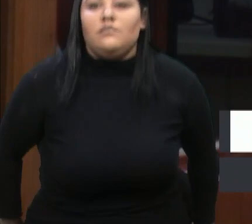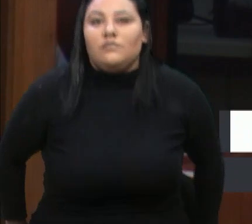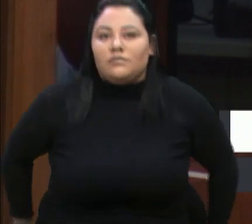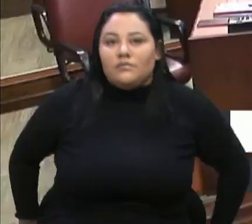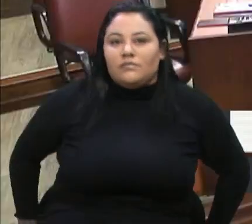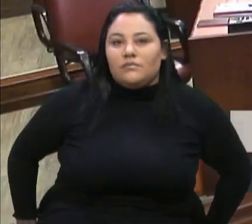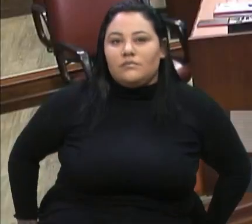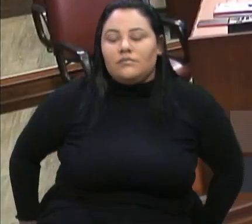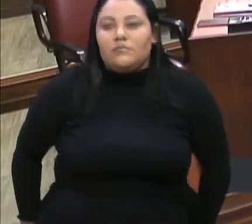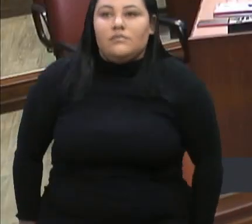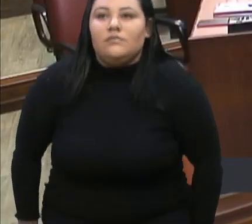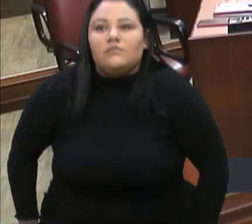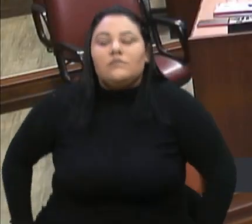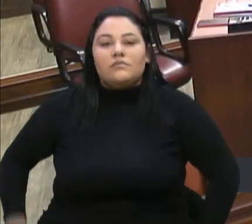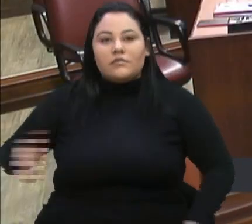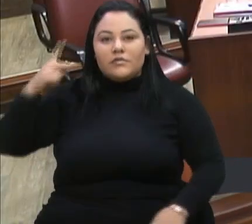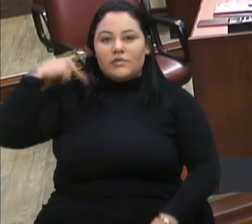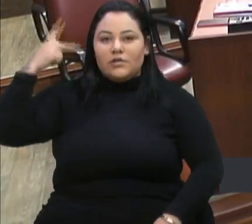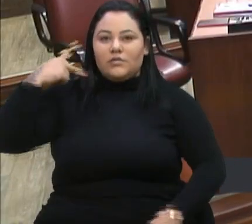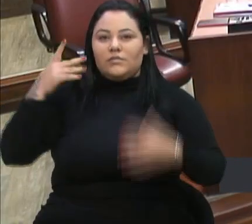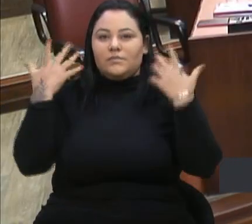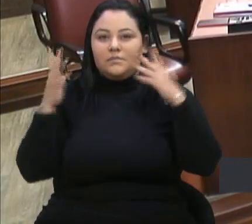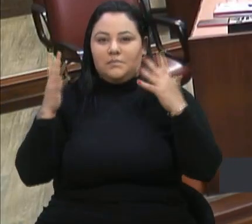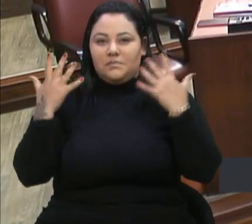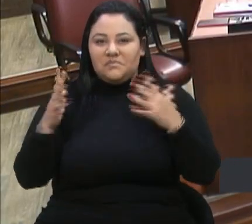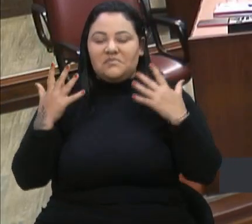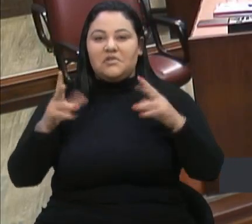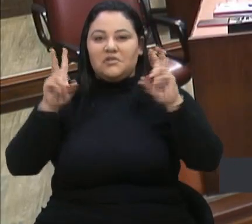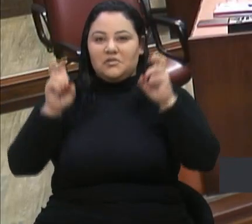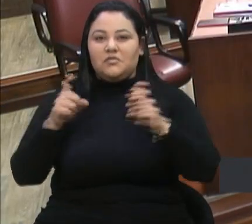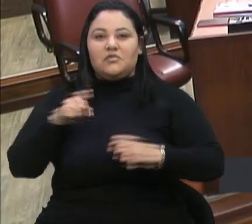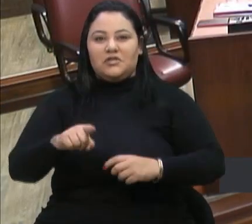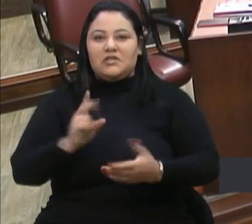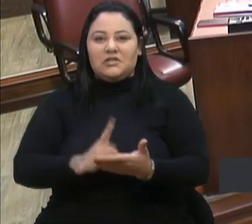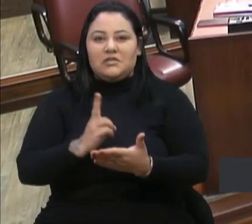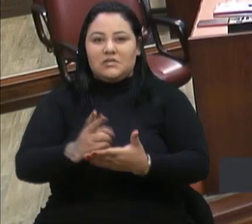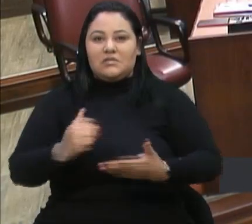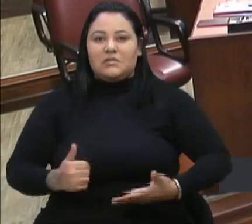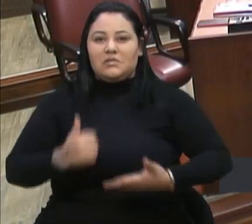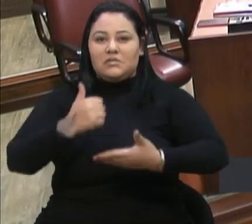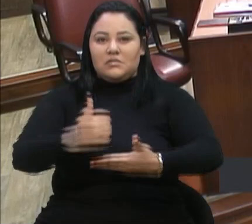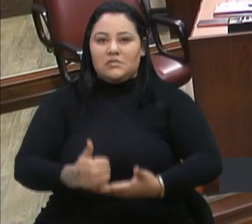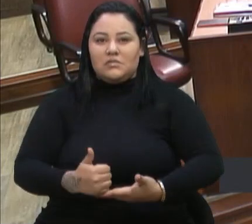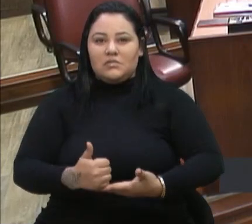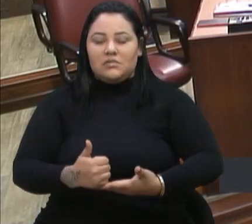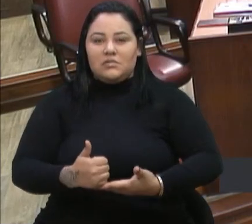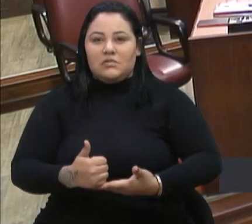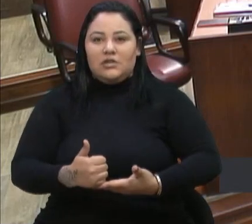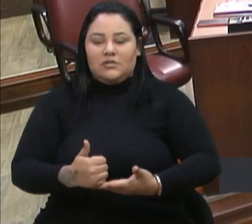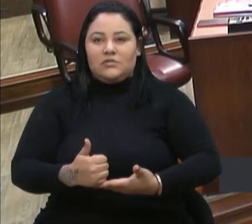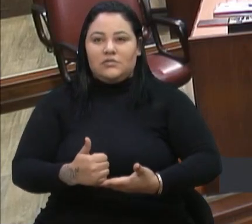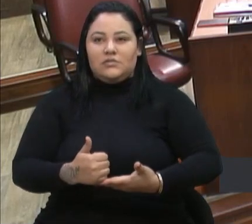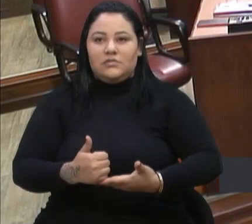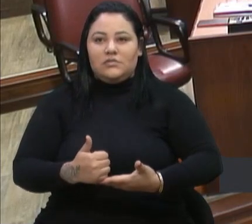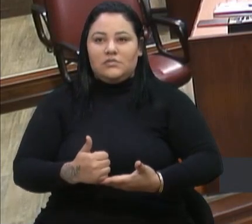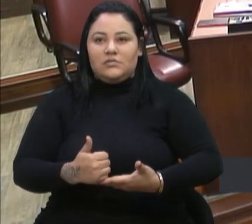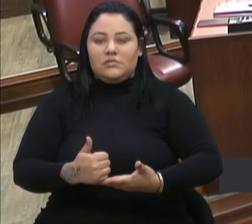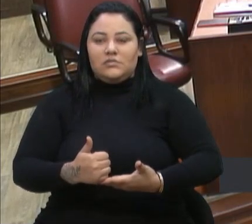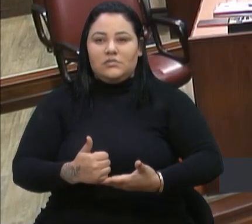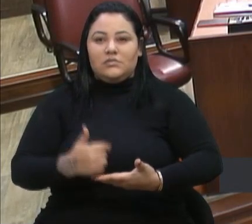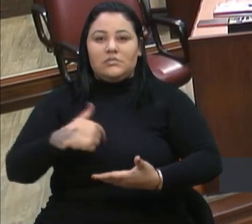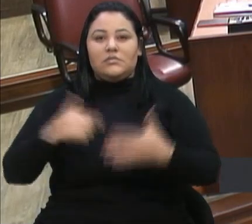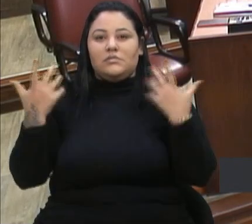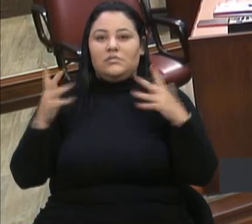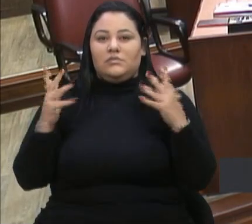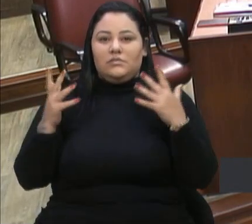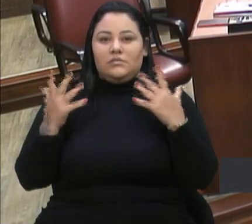Vereador Bortola, parabéns pelo tema. O senhor que é um grande defensor aí da parte da segurança pública. E